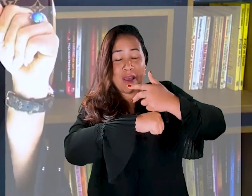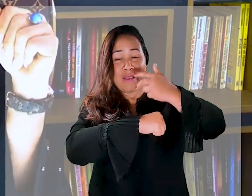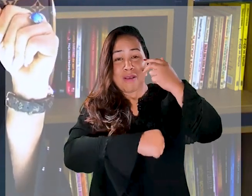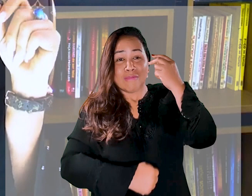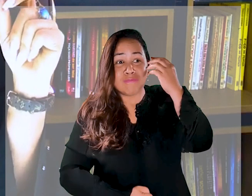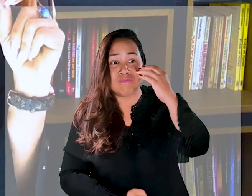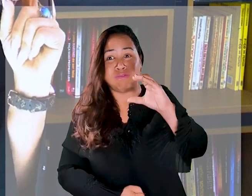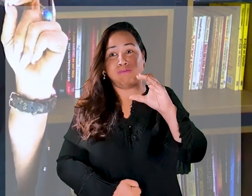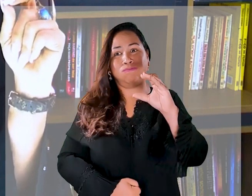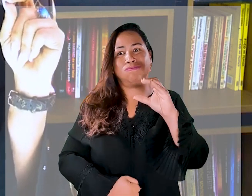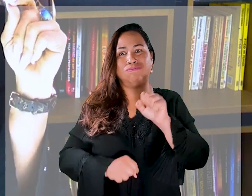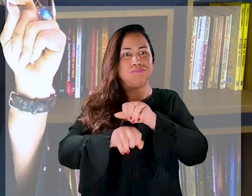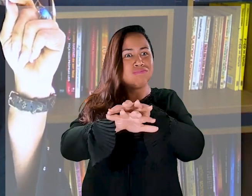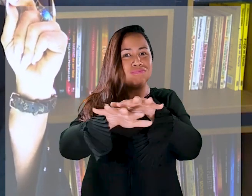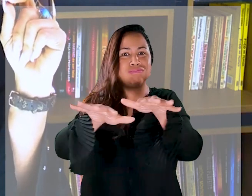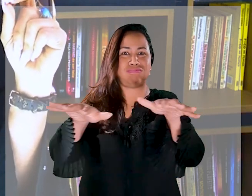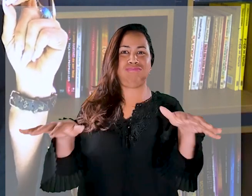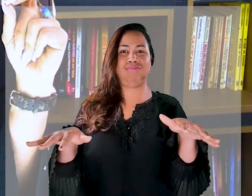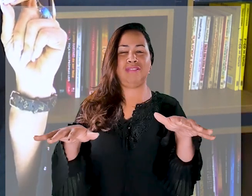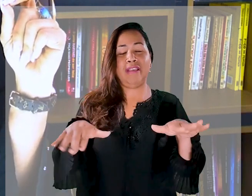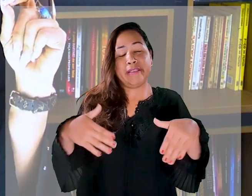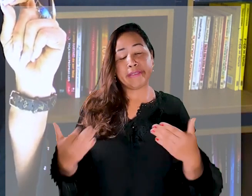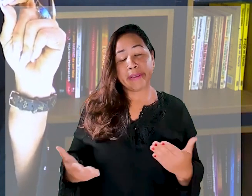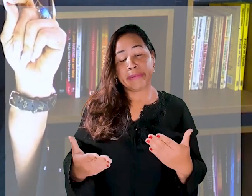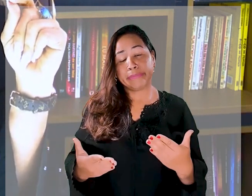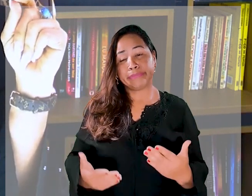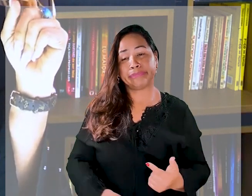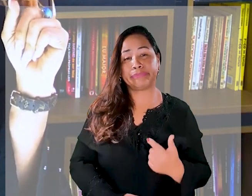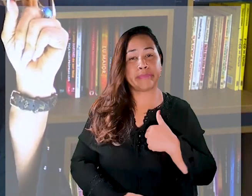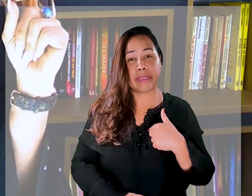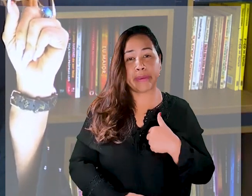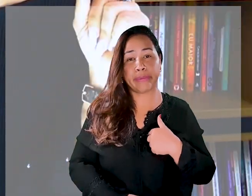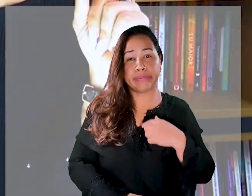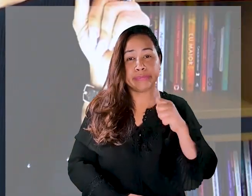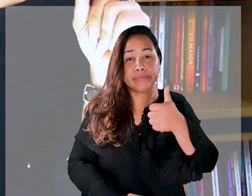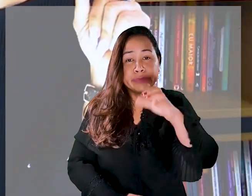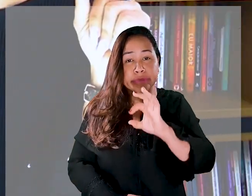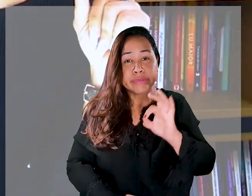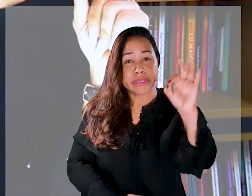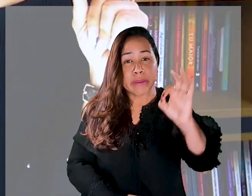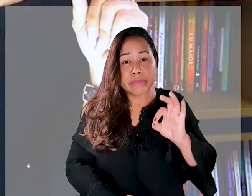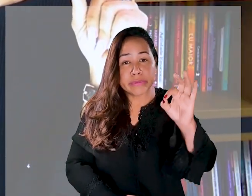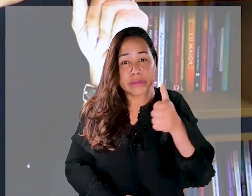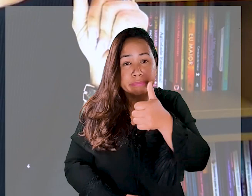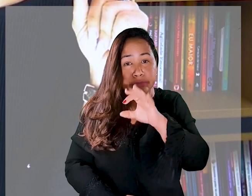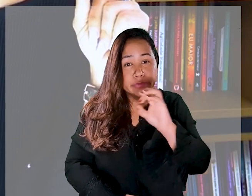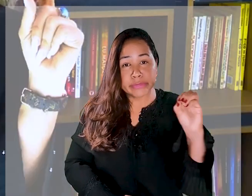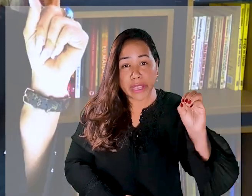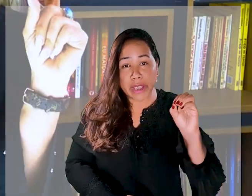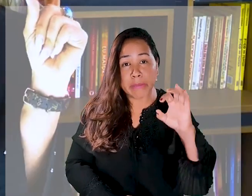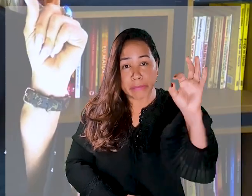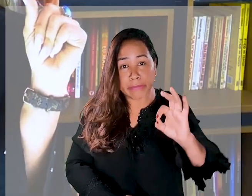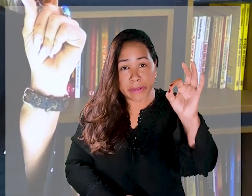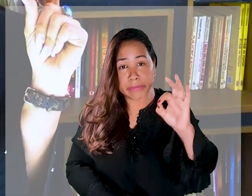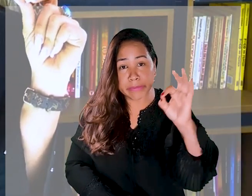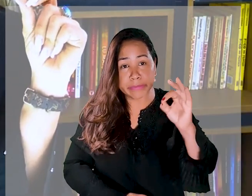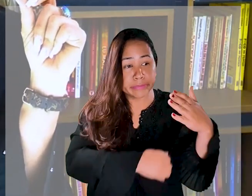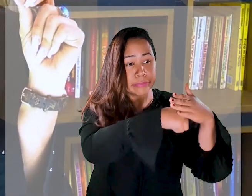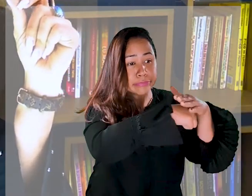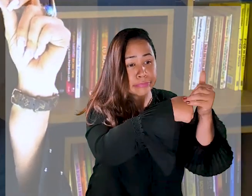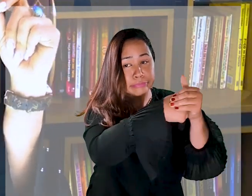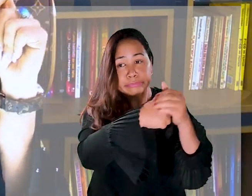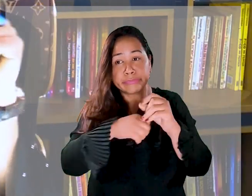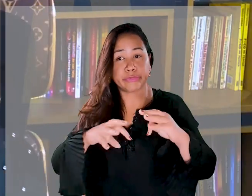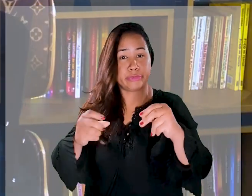comigo? Então significa que você nunca vai agradar as pessoas. Nunca vai agradar todo mundo. Tem pessoas que me mandam